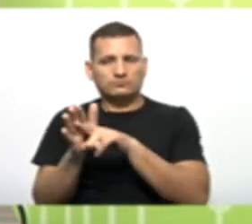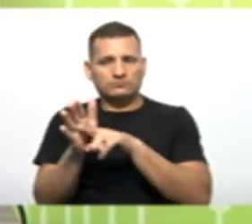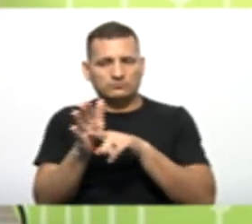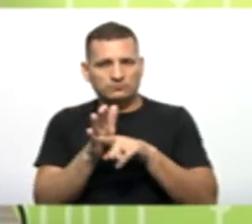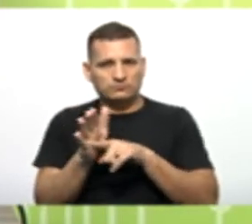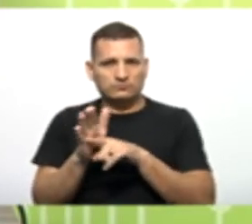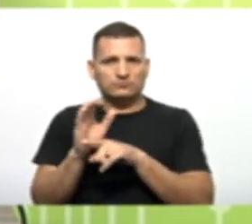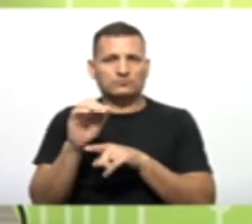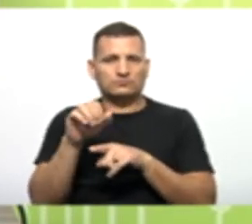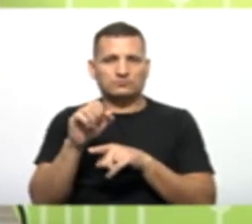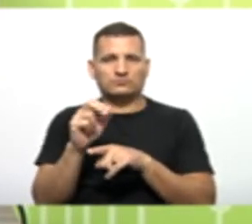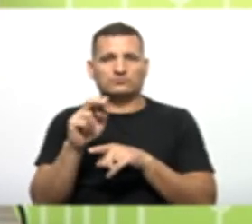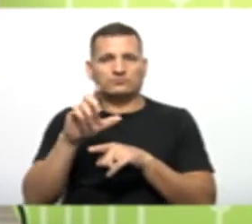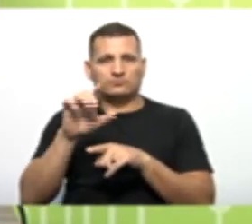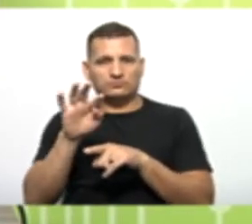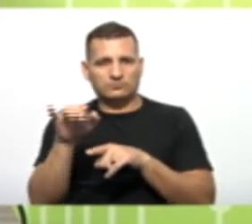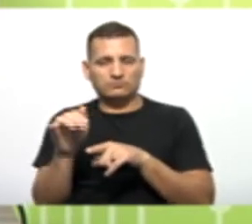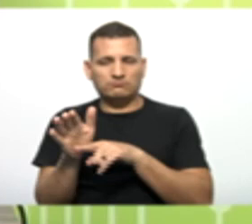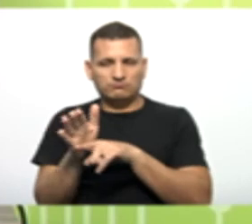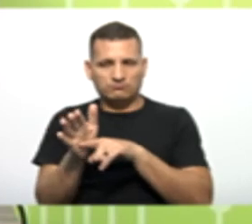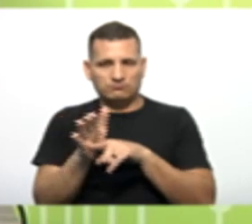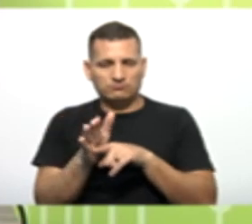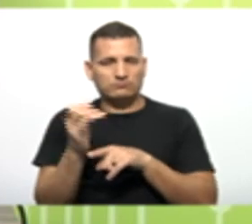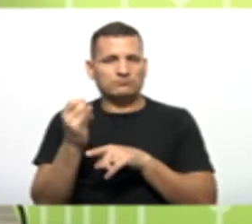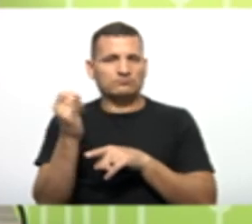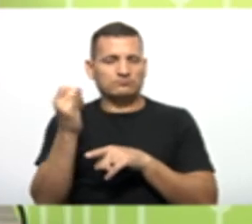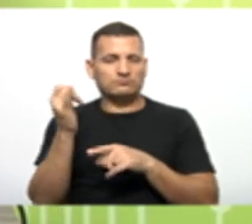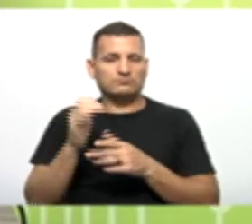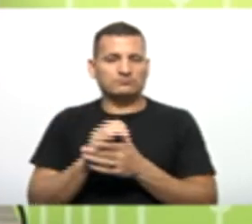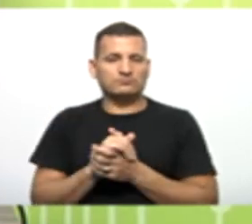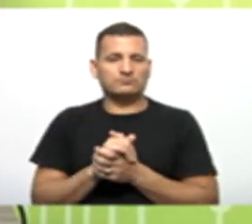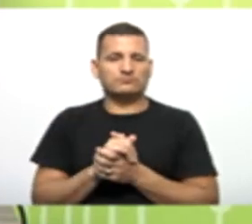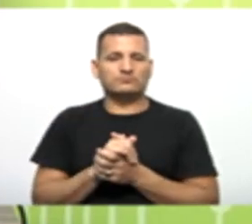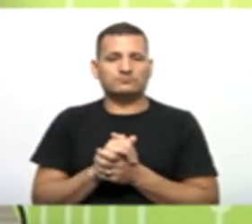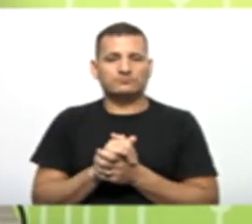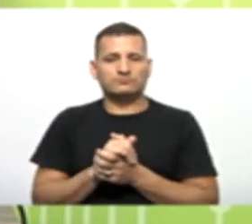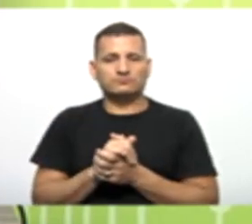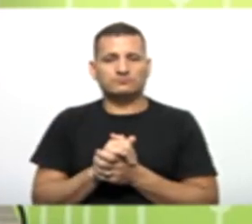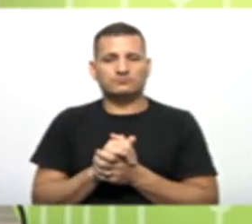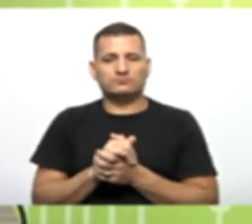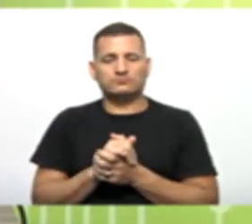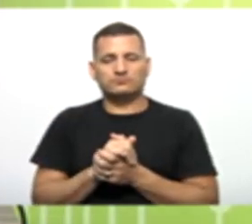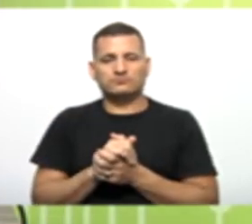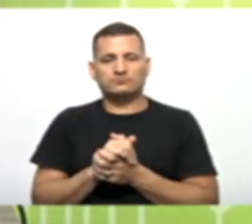parte muito importante, ok? E fica aqui o nosso